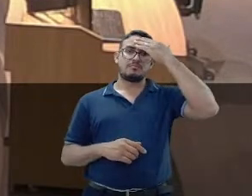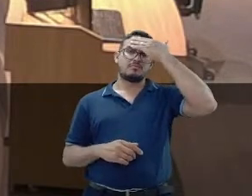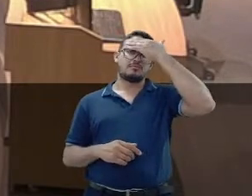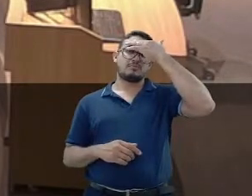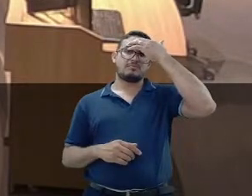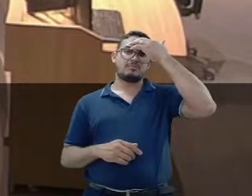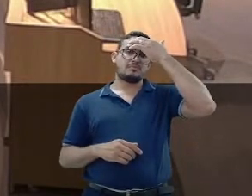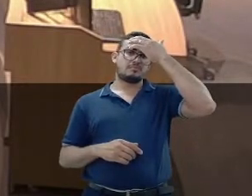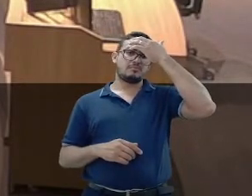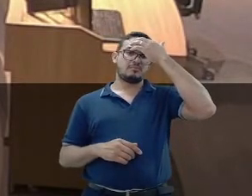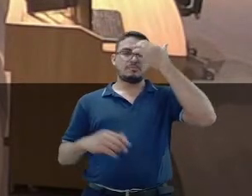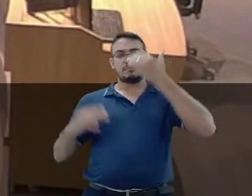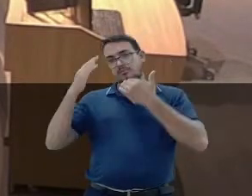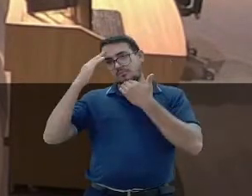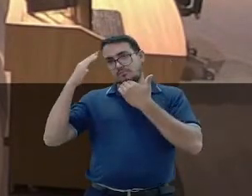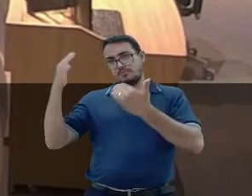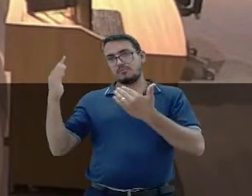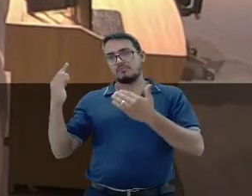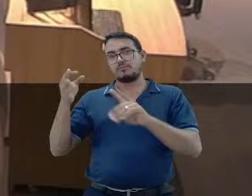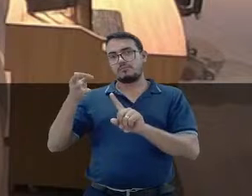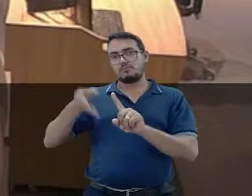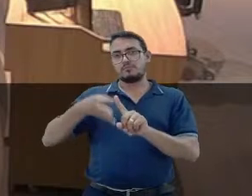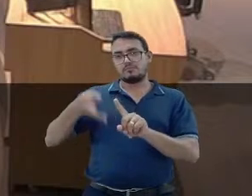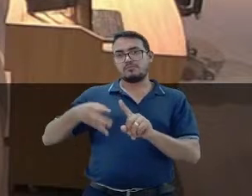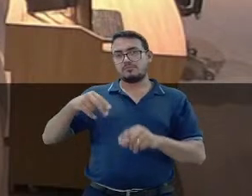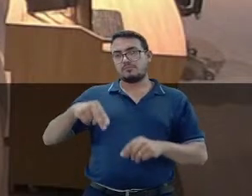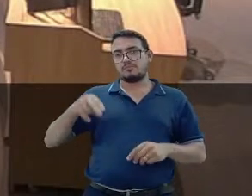Obrigado, desembargador Nicanor. Sua observação ela